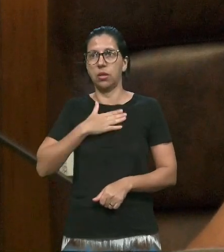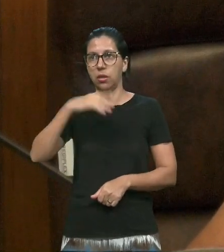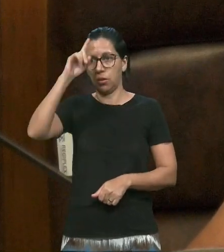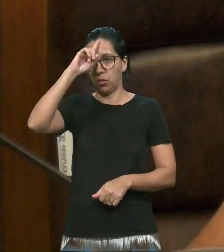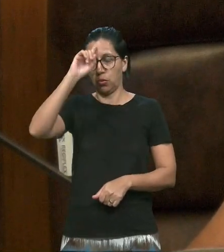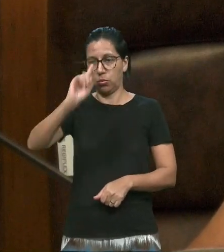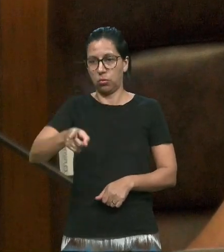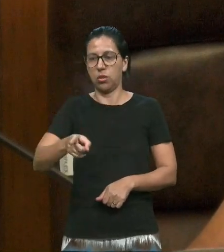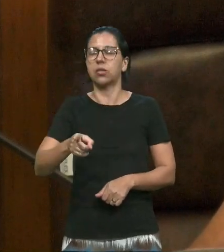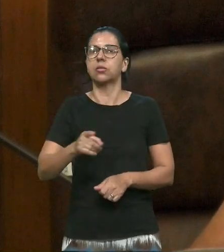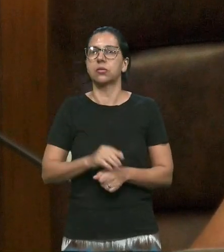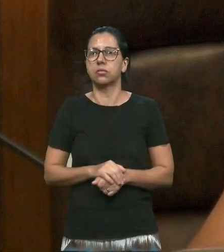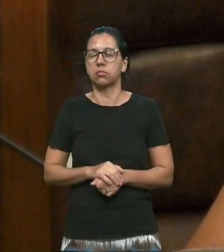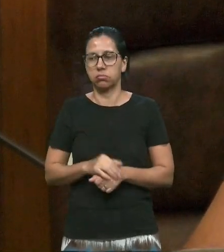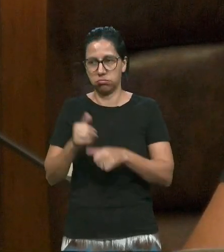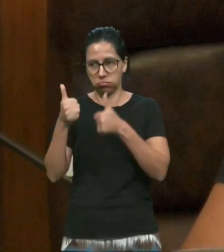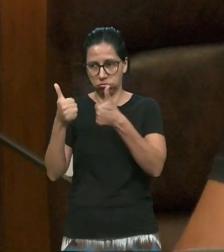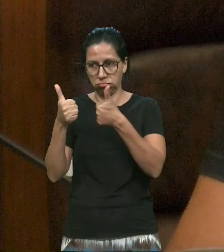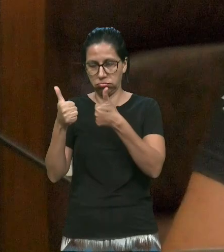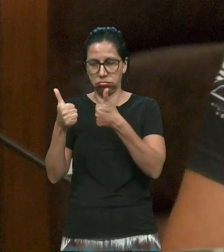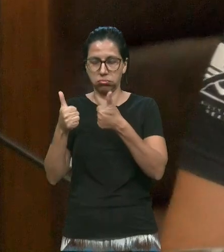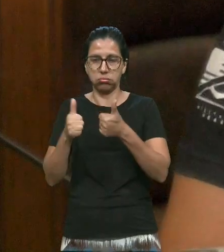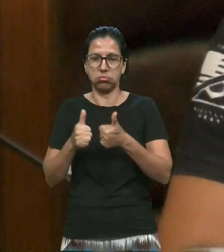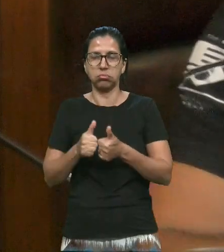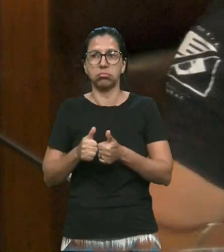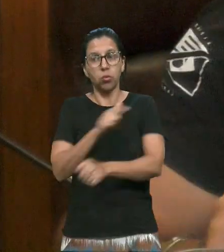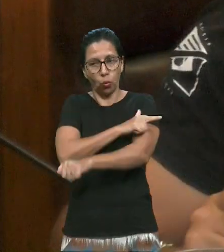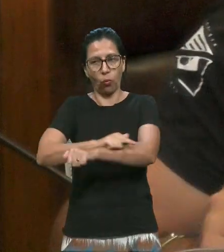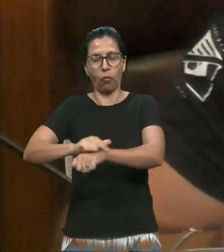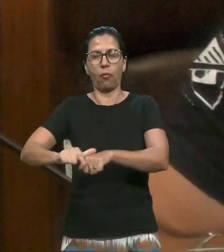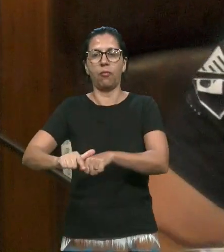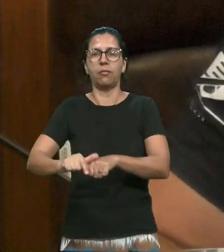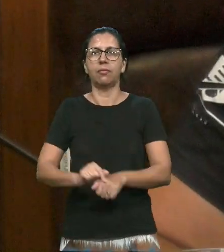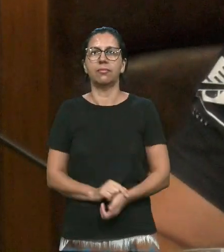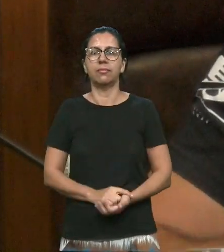disse o contrário. Tudo bem, então vamos manter a ordem.